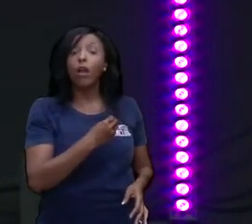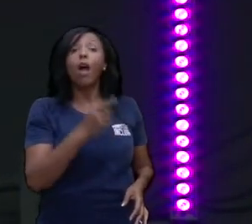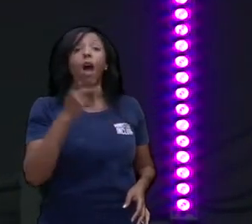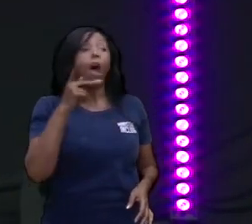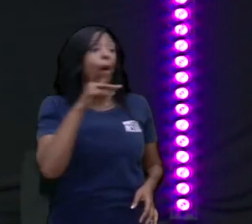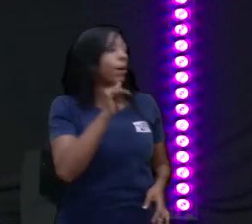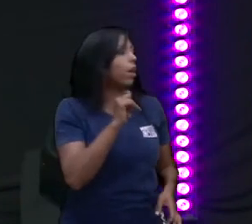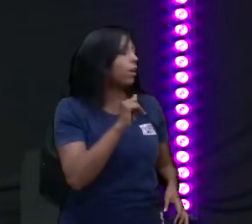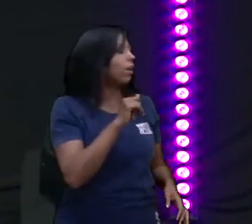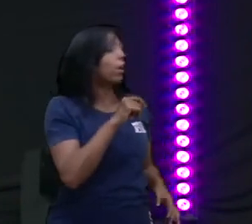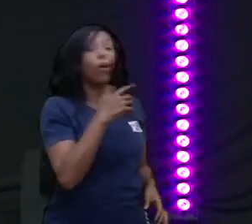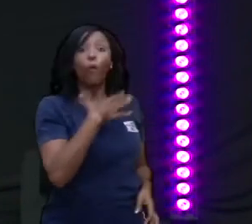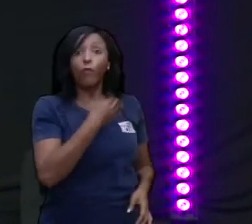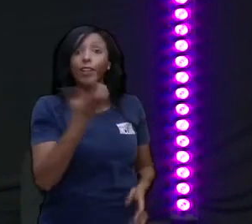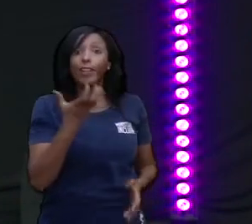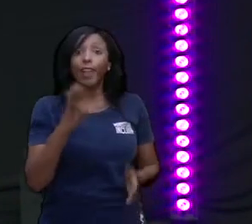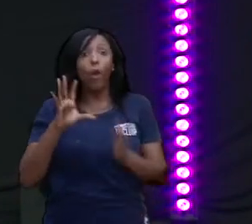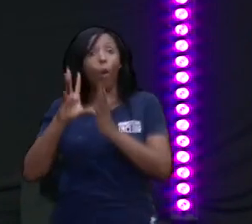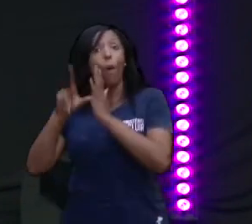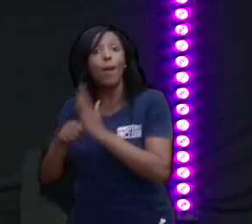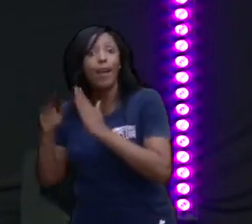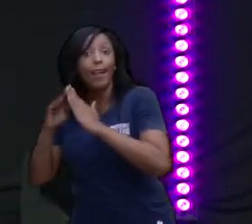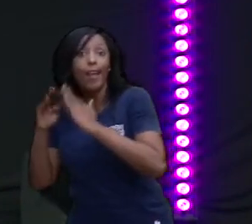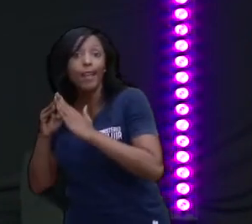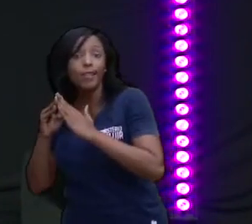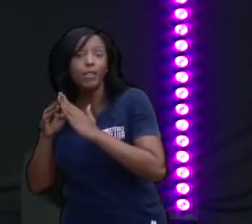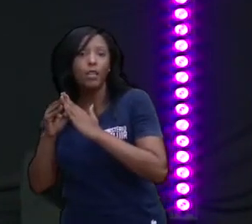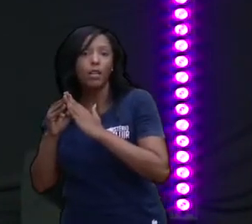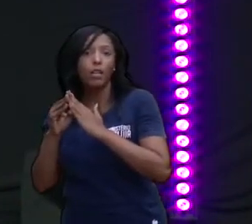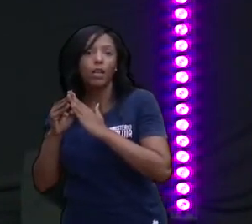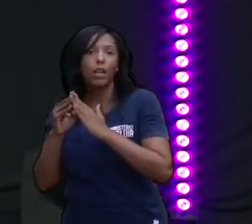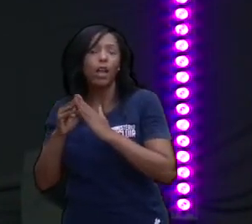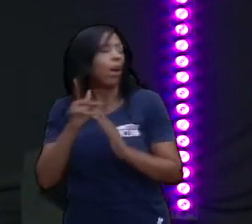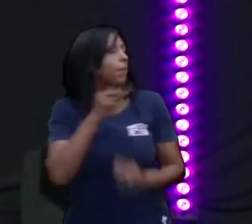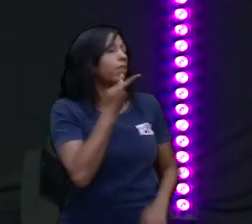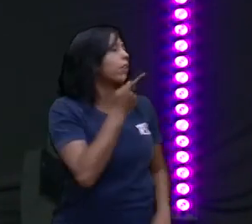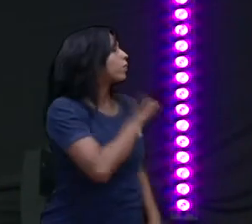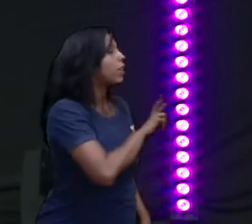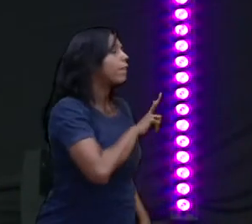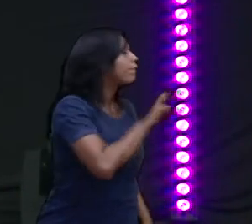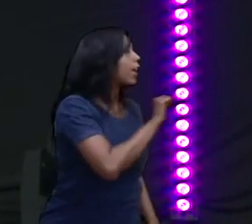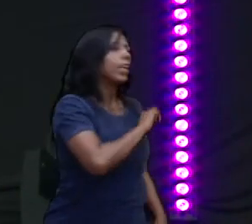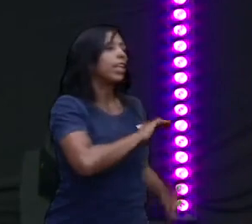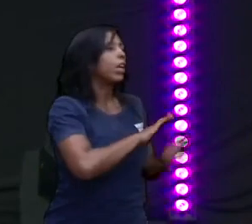e o pai falou se eu não vai levar sair Em luta corporal O matou o outro